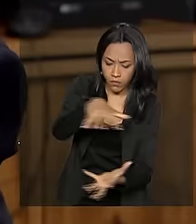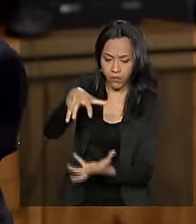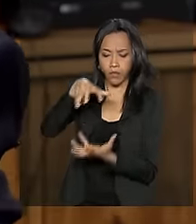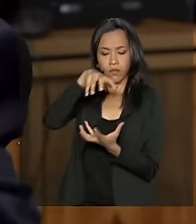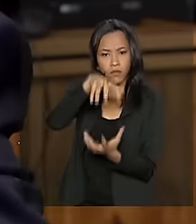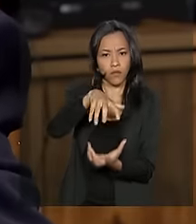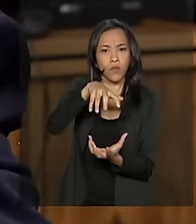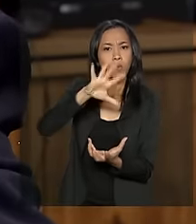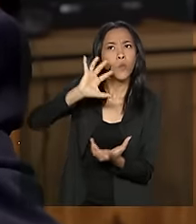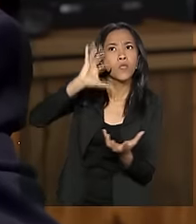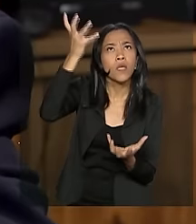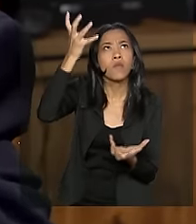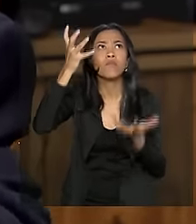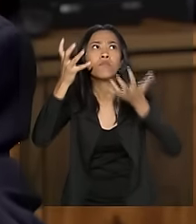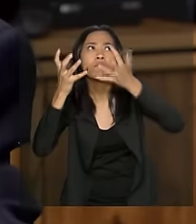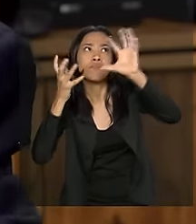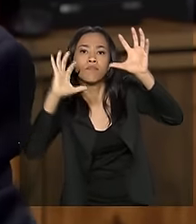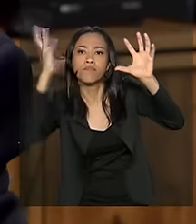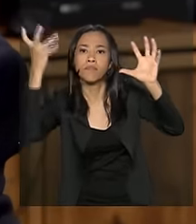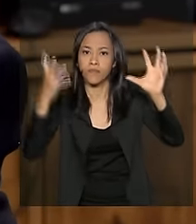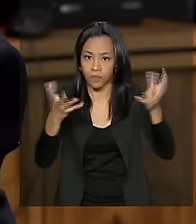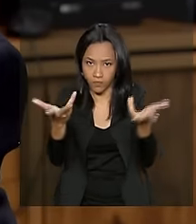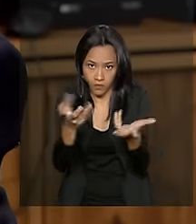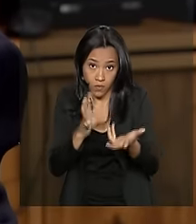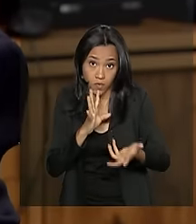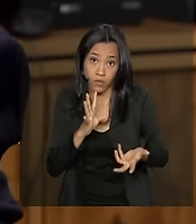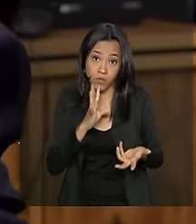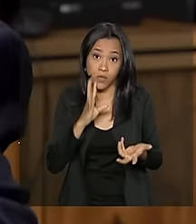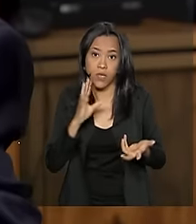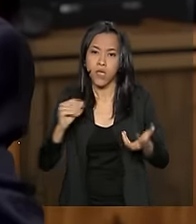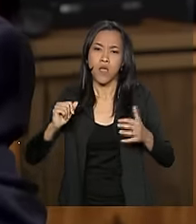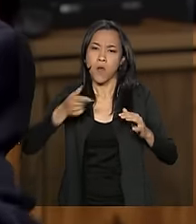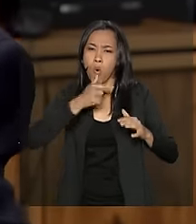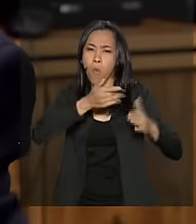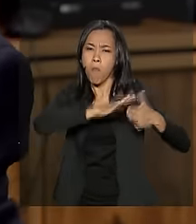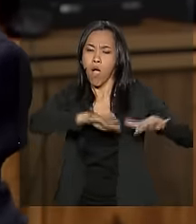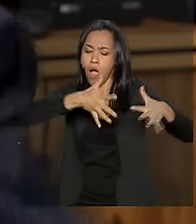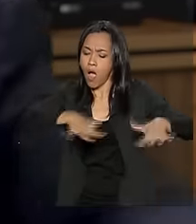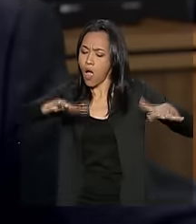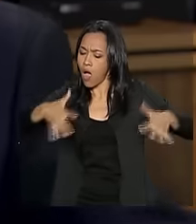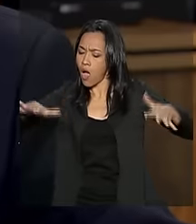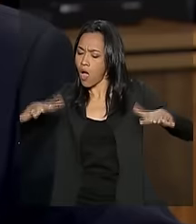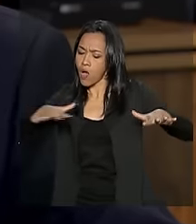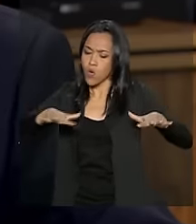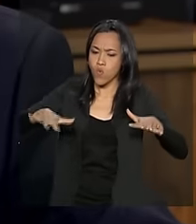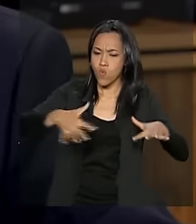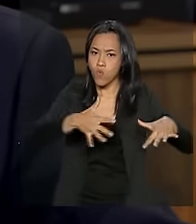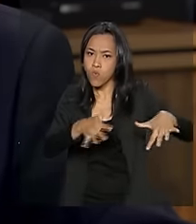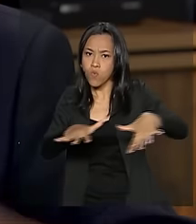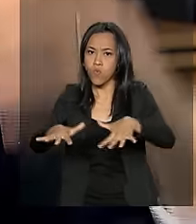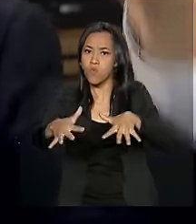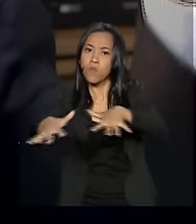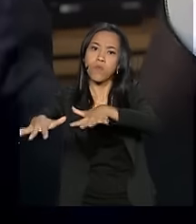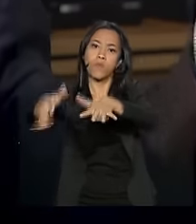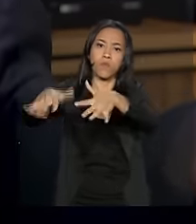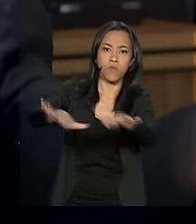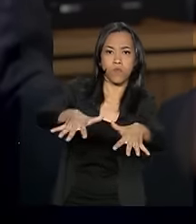o clima, sobretudo a influência das correntes marinhas, a relação e a influência que